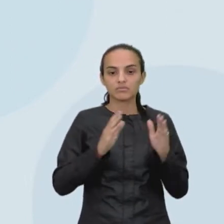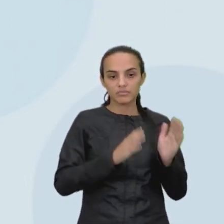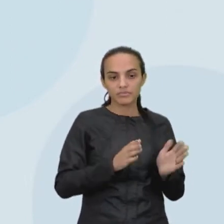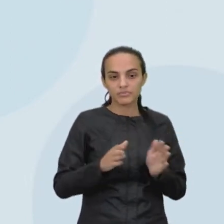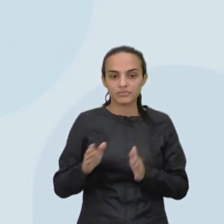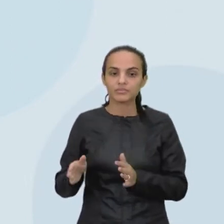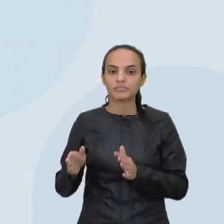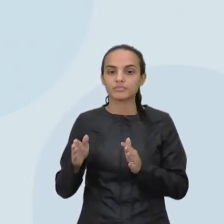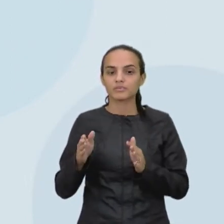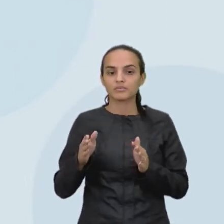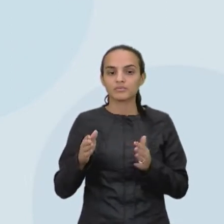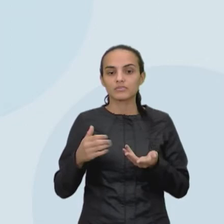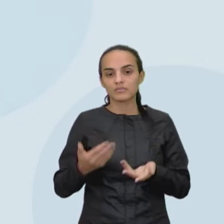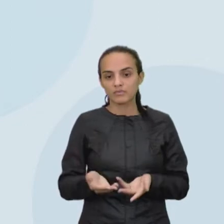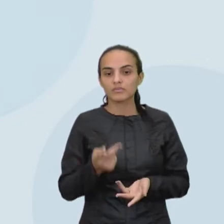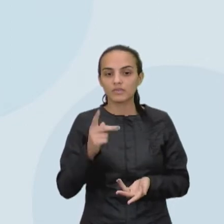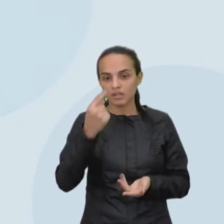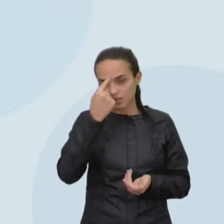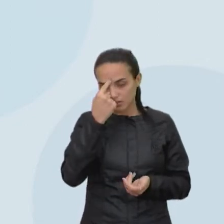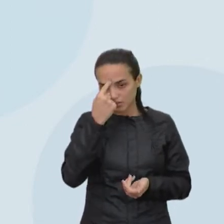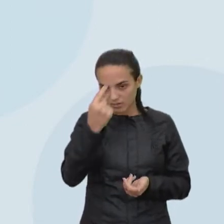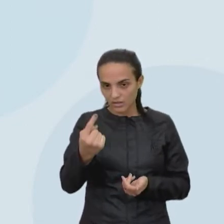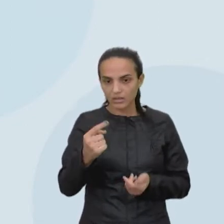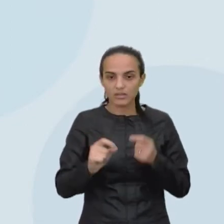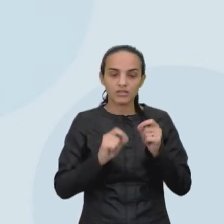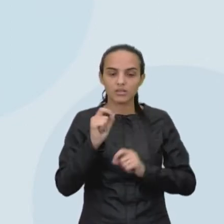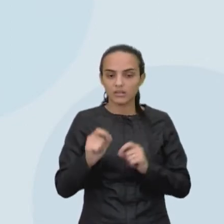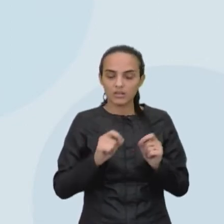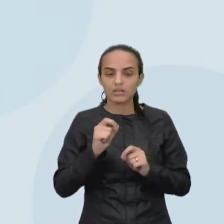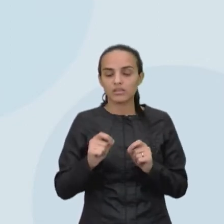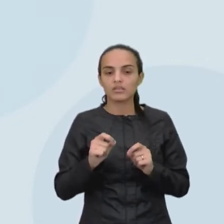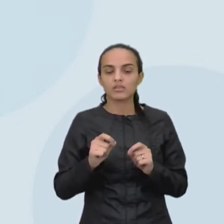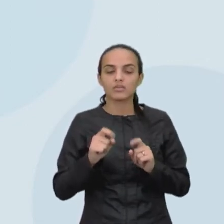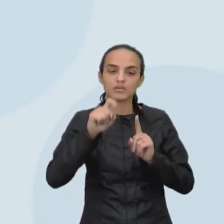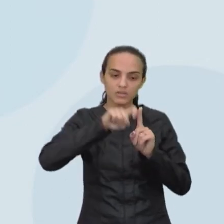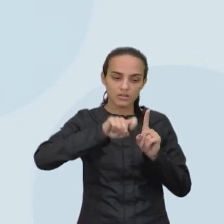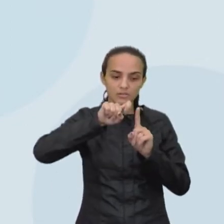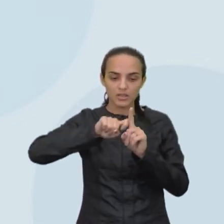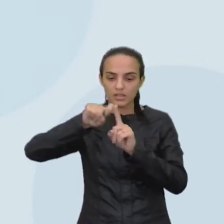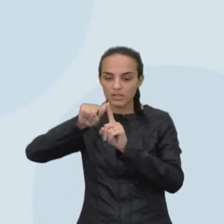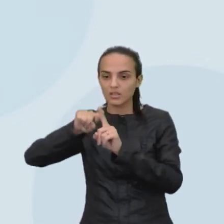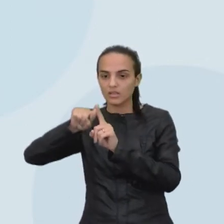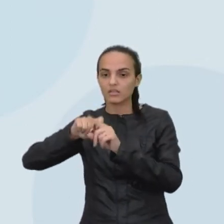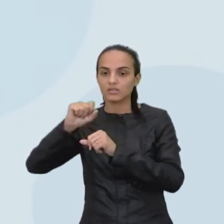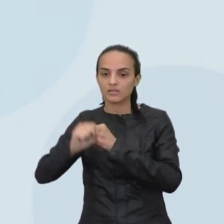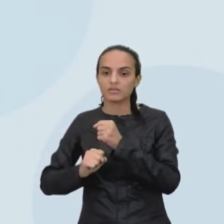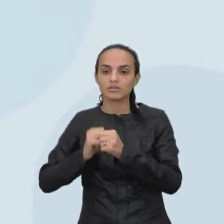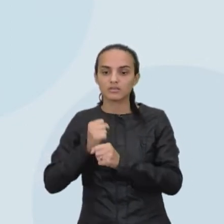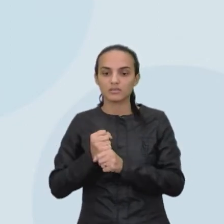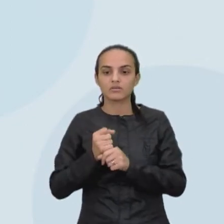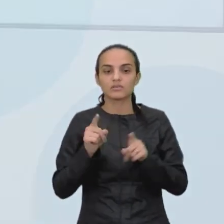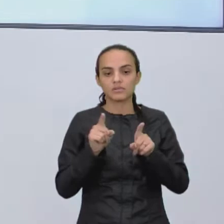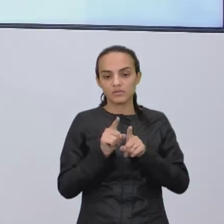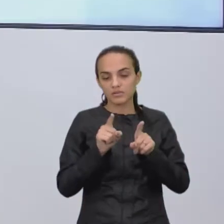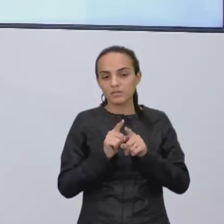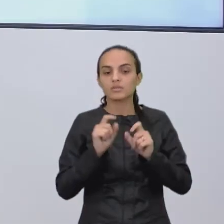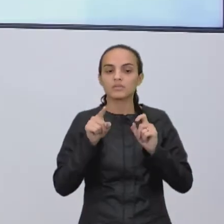associa, quando faz a ideia da ordem dos meses do ano também, tá? E aí você pode criar